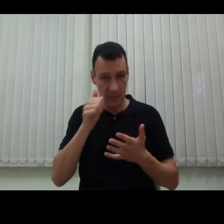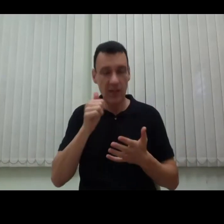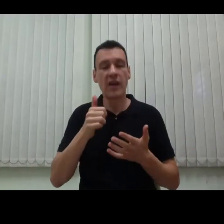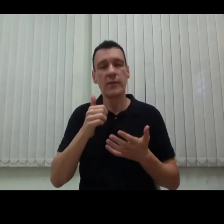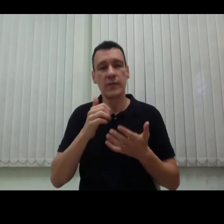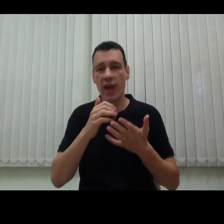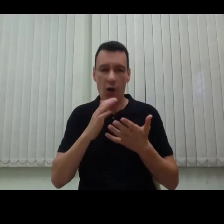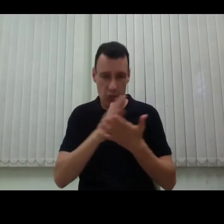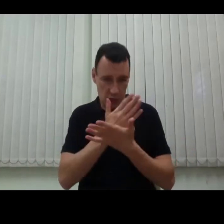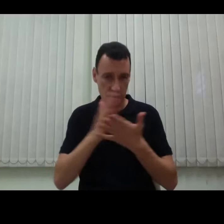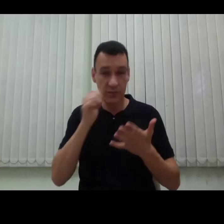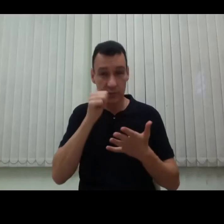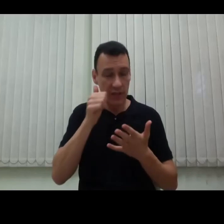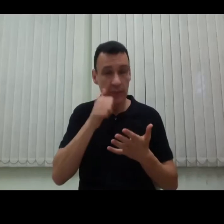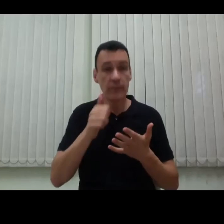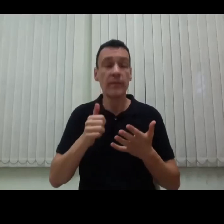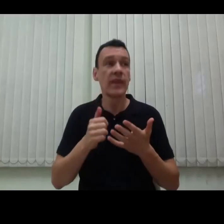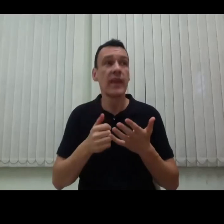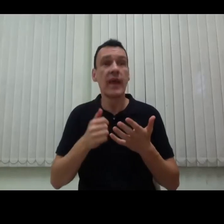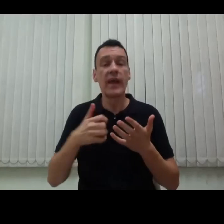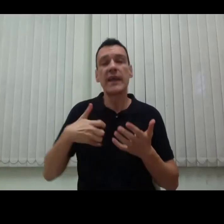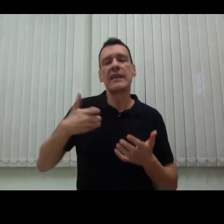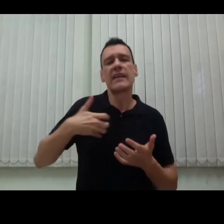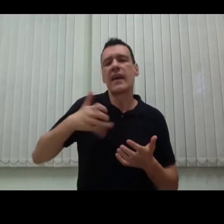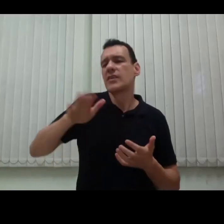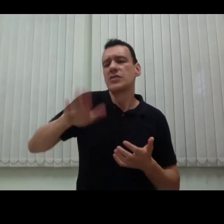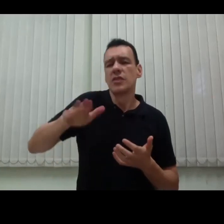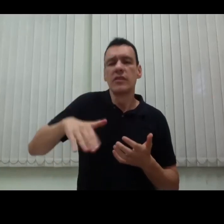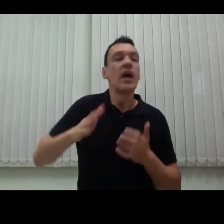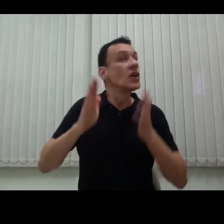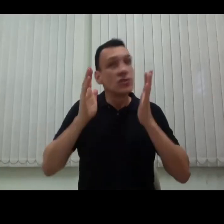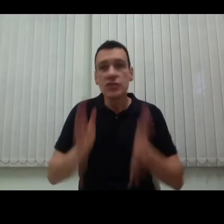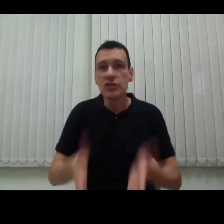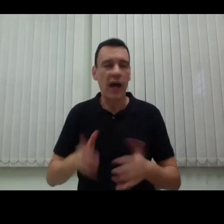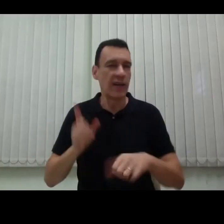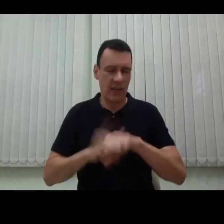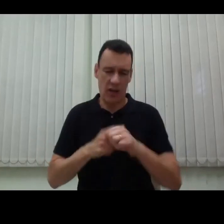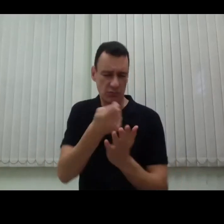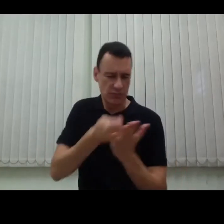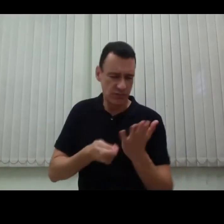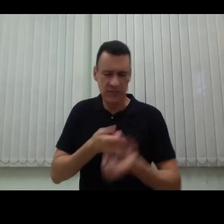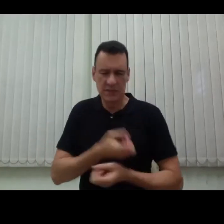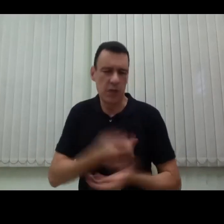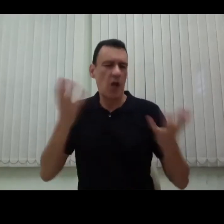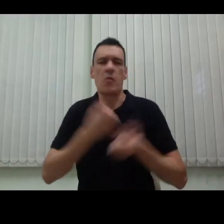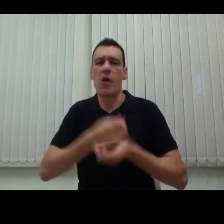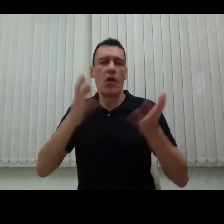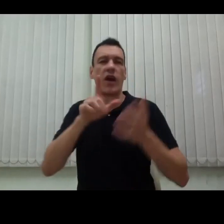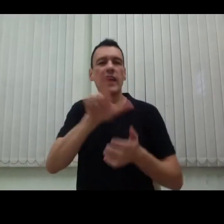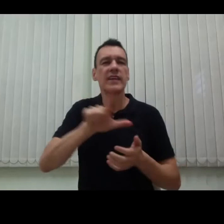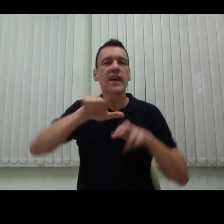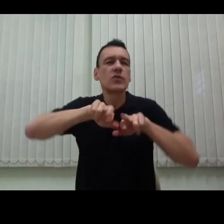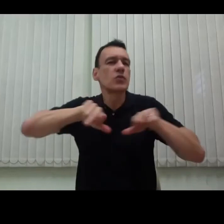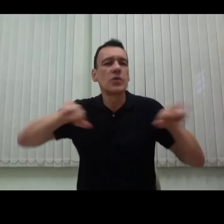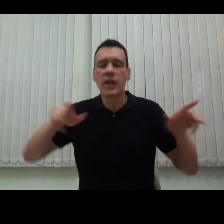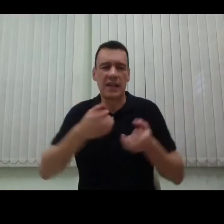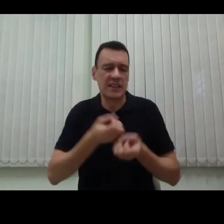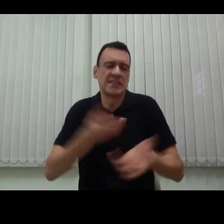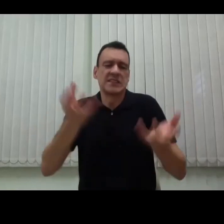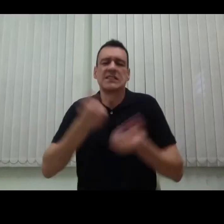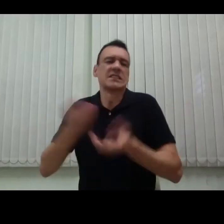muito assertiva e que estão marcando muito fortemente esse cenário da literatura e da produção acadêmica, né? Eu